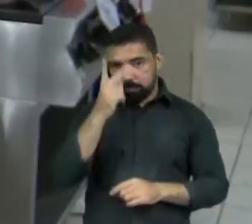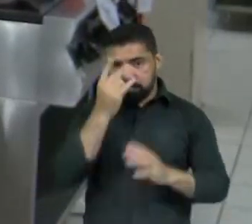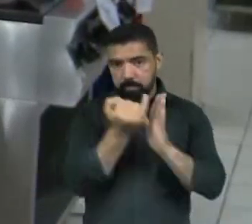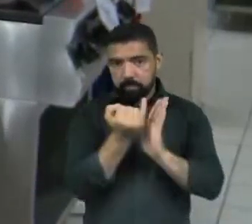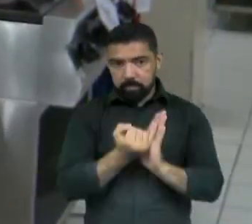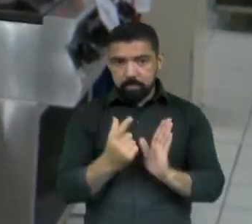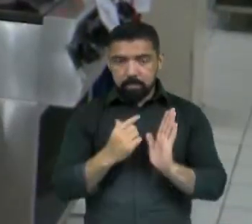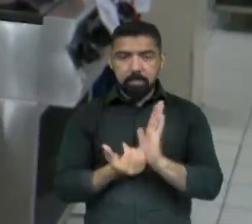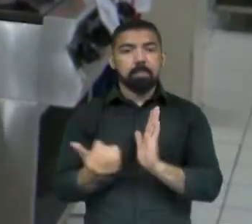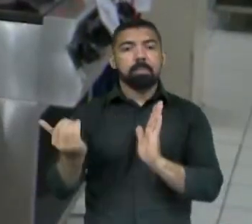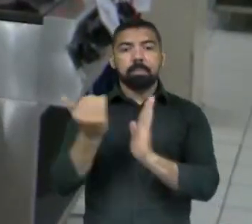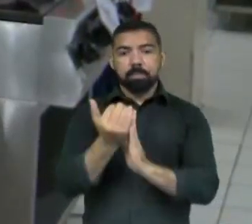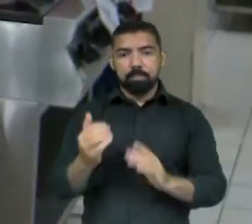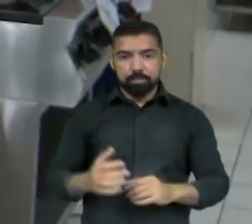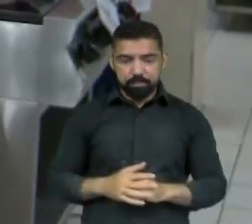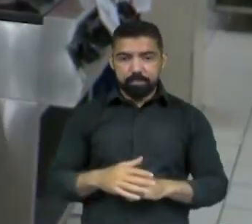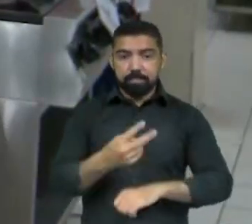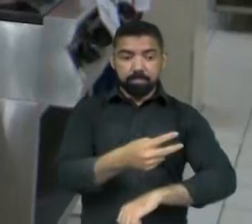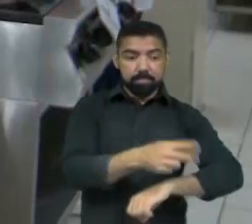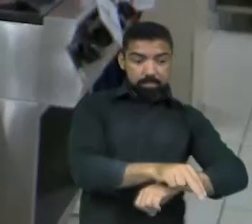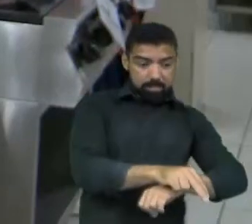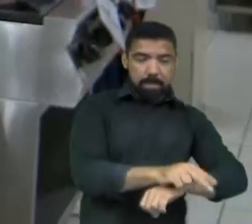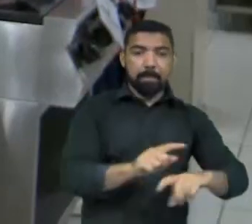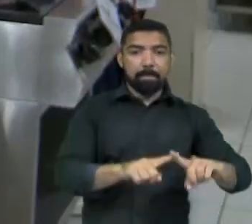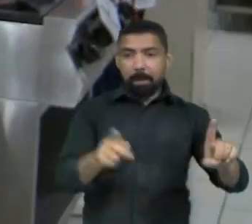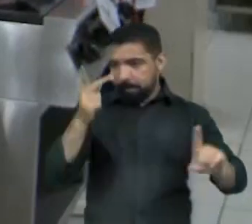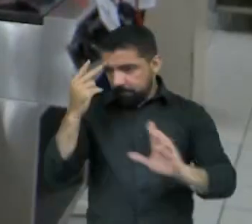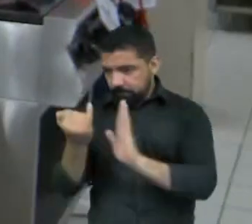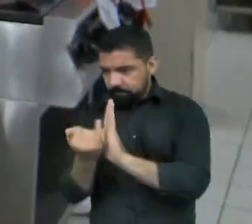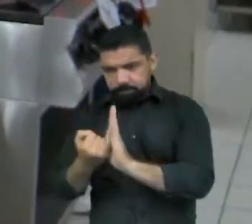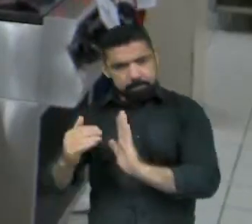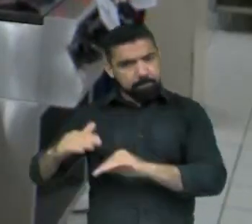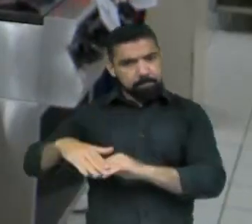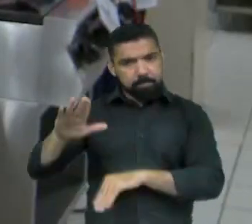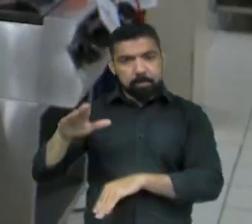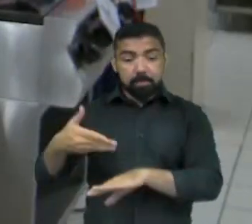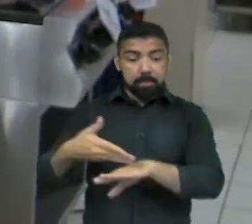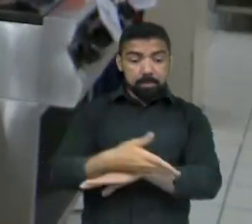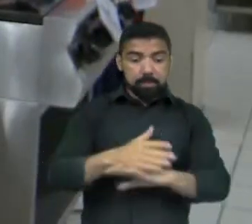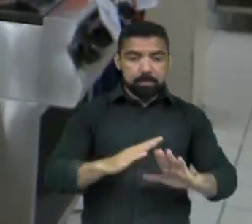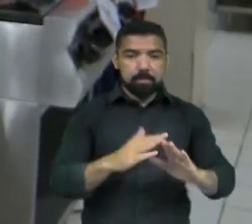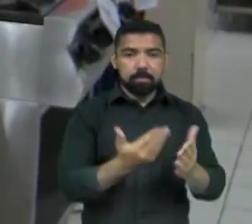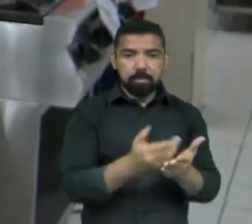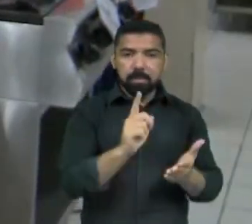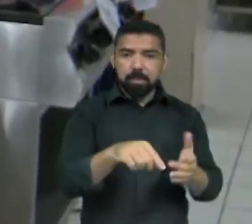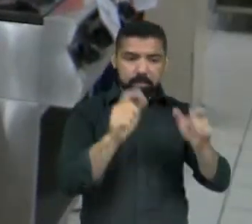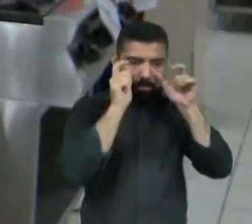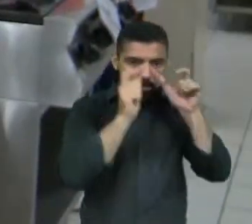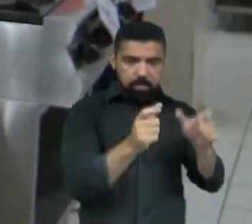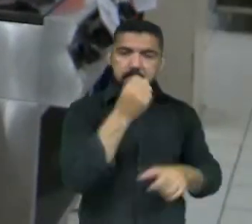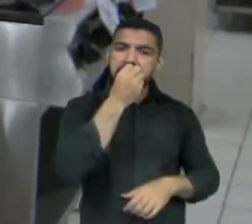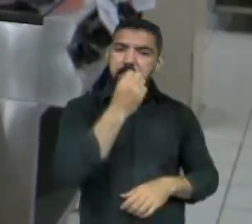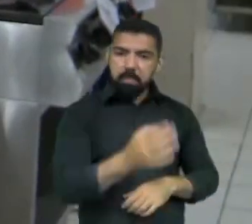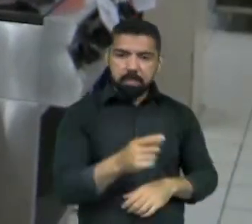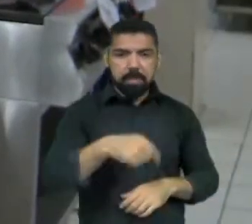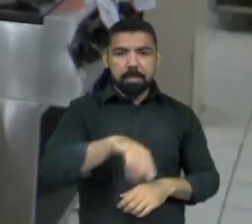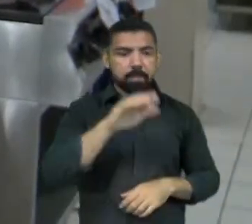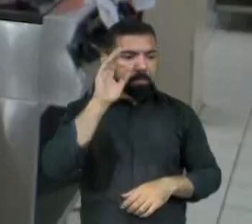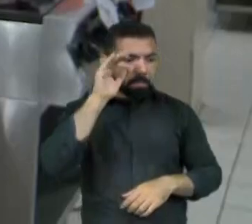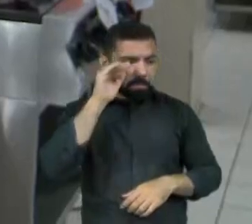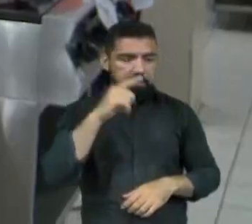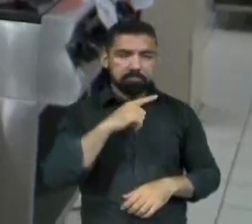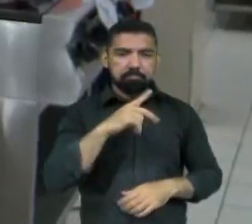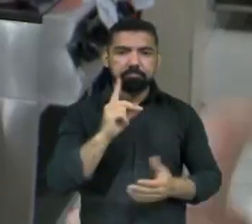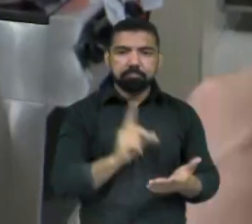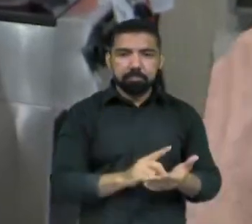de acordo com o número de vagas ofertadas. E quando eles adentram aqui na escola, o interesse é extremamente grande. São super curiosos, né?